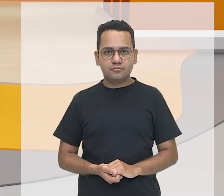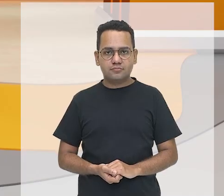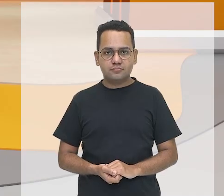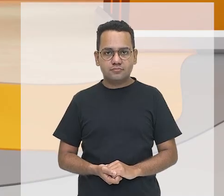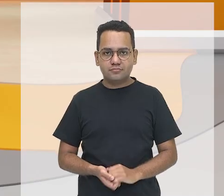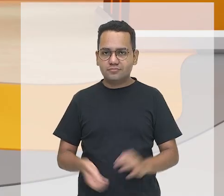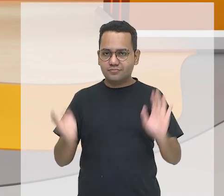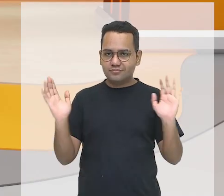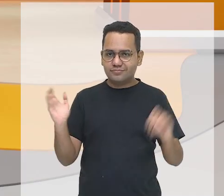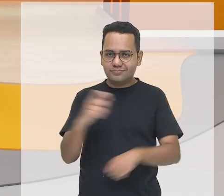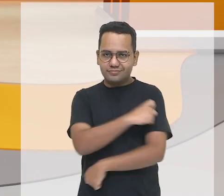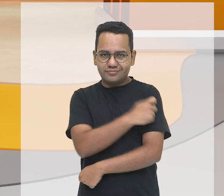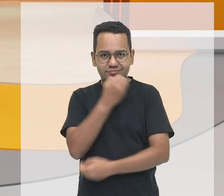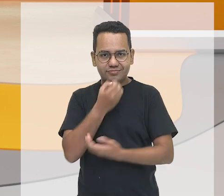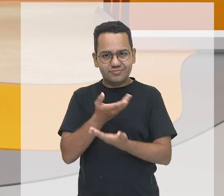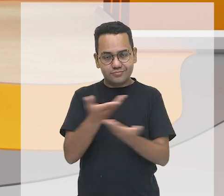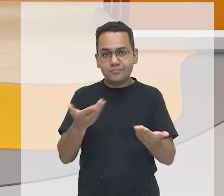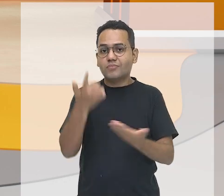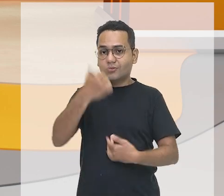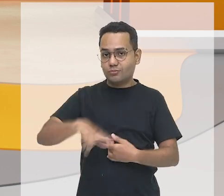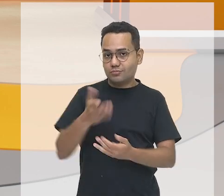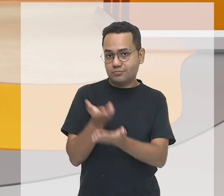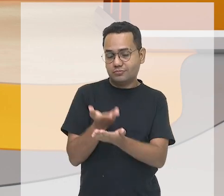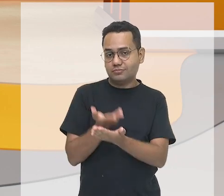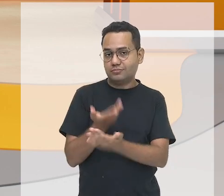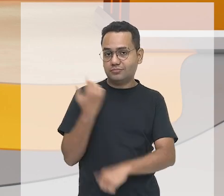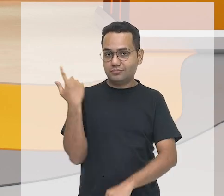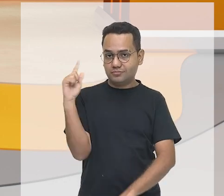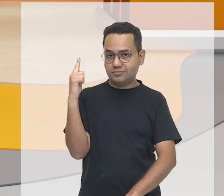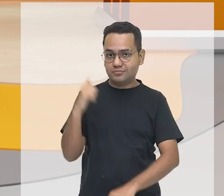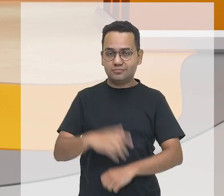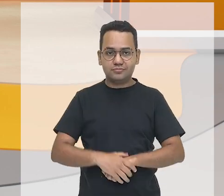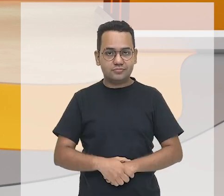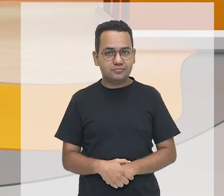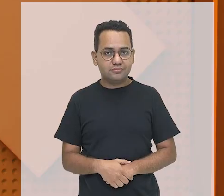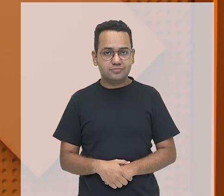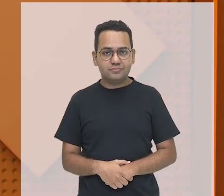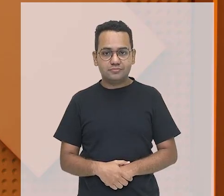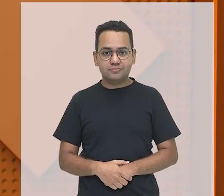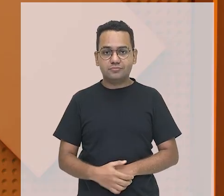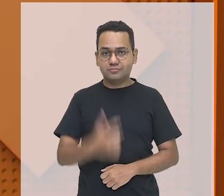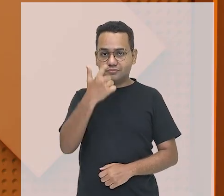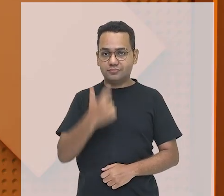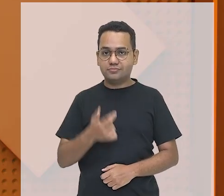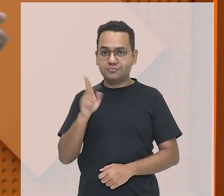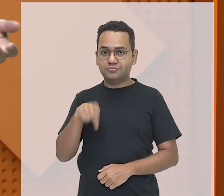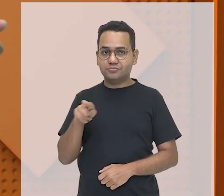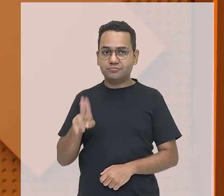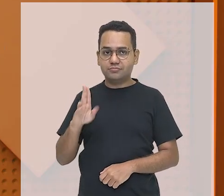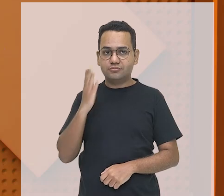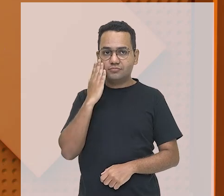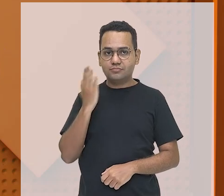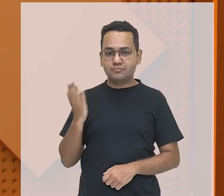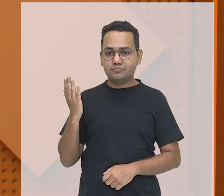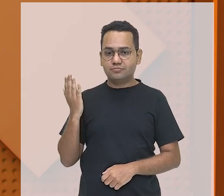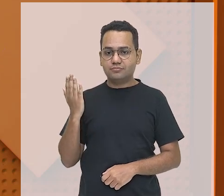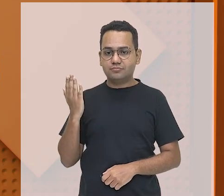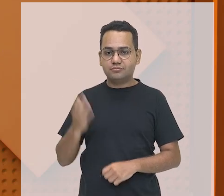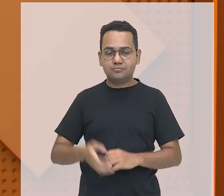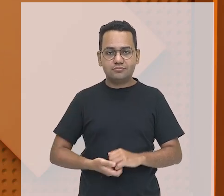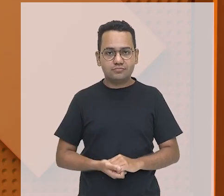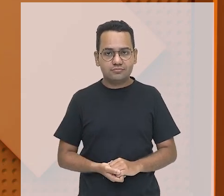a todos vocês, estamos aqui reunidos para mais uma aula de Geografia. Eu sou a professora